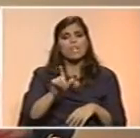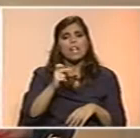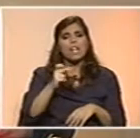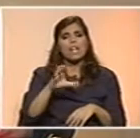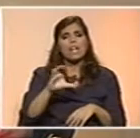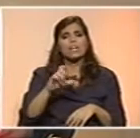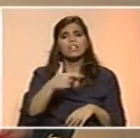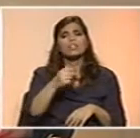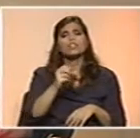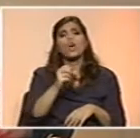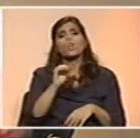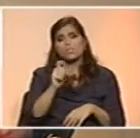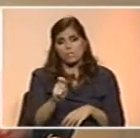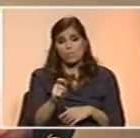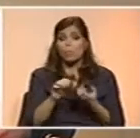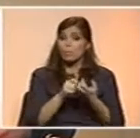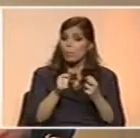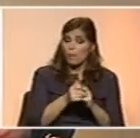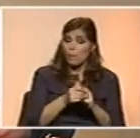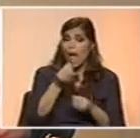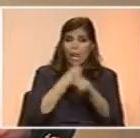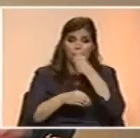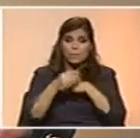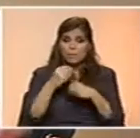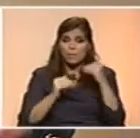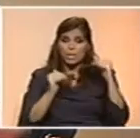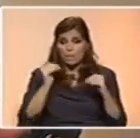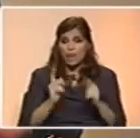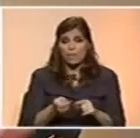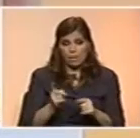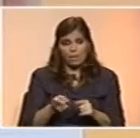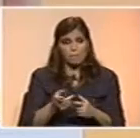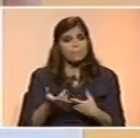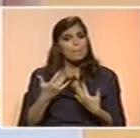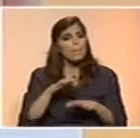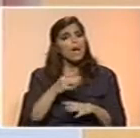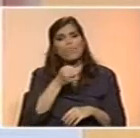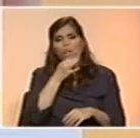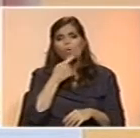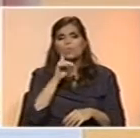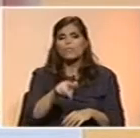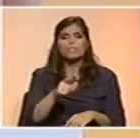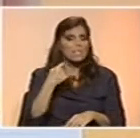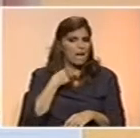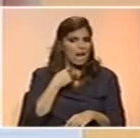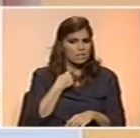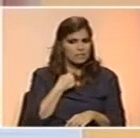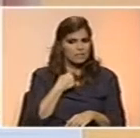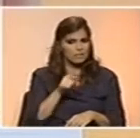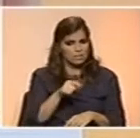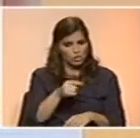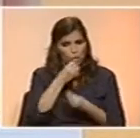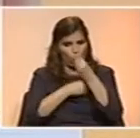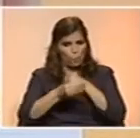uma alimentação equilibrada. Isso muito é bem, que é importante. Voltando à questão da carne, que é importante. Este excesso